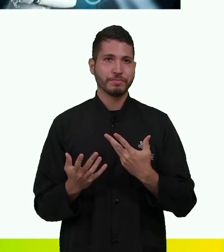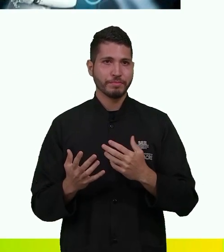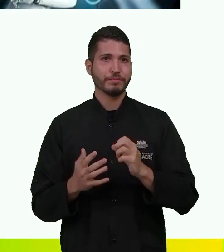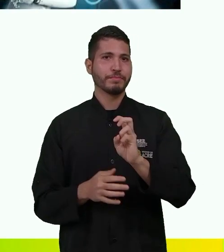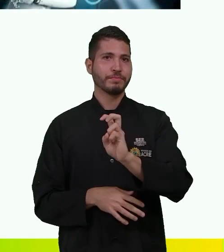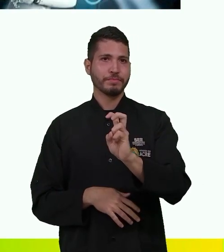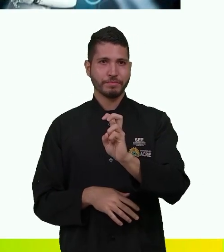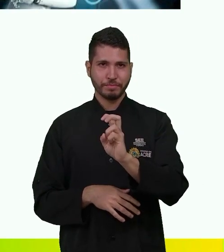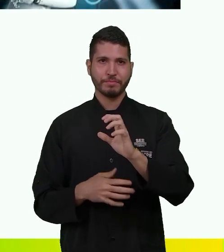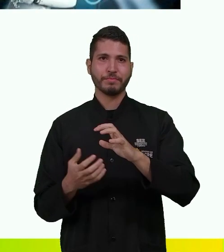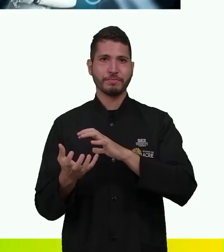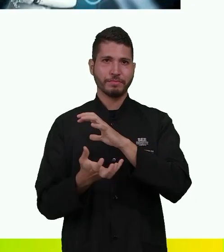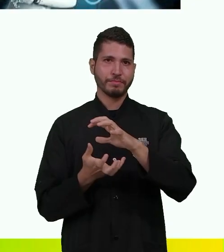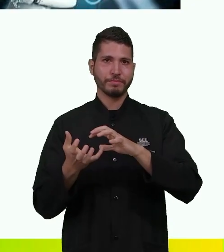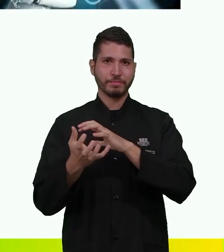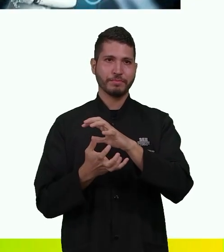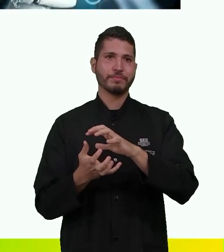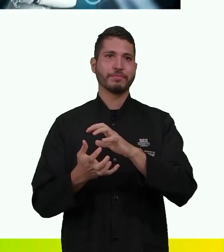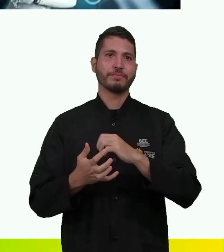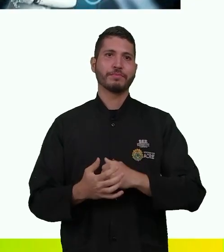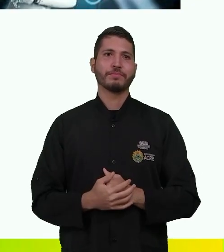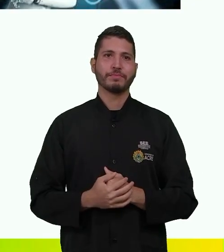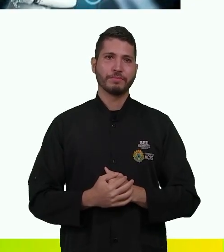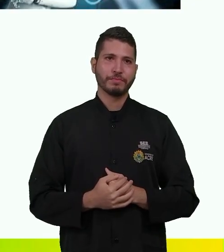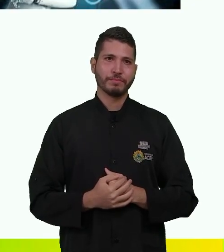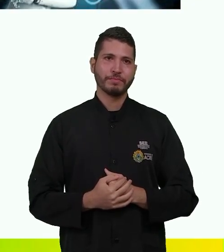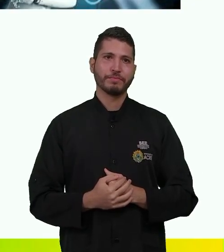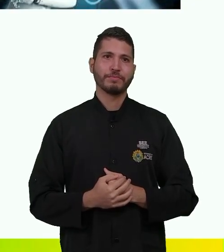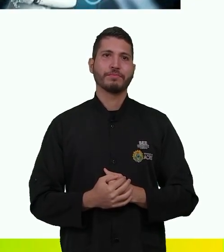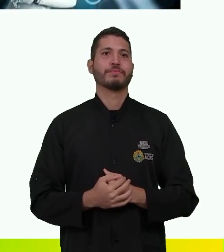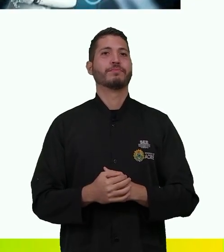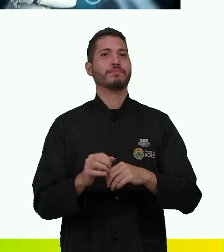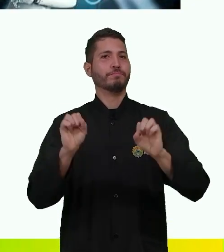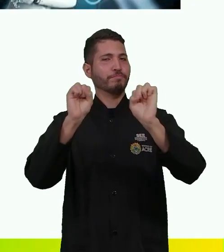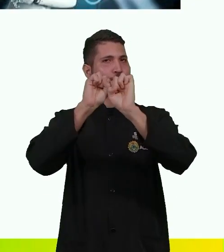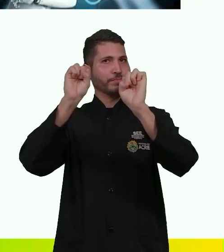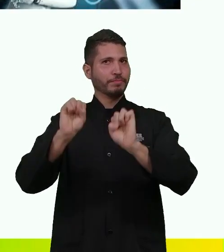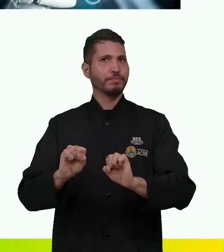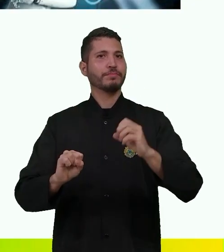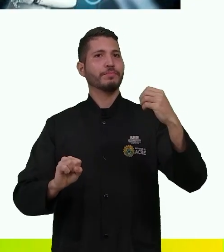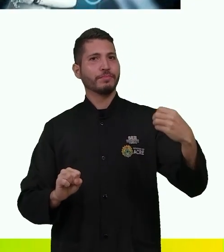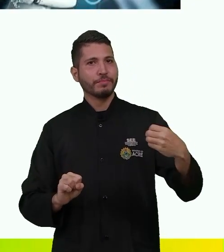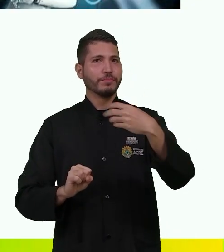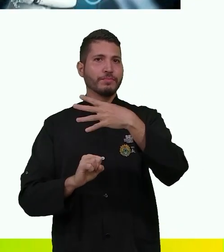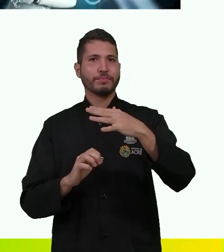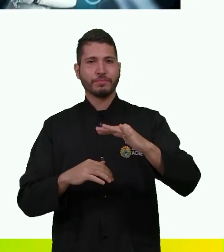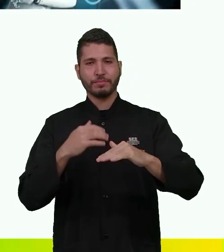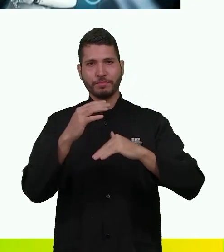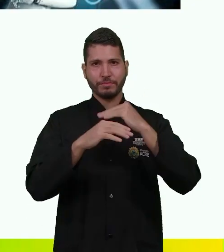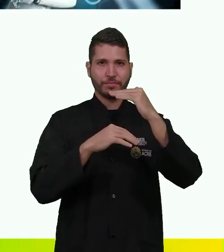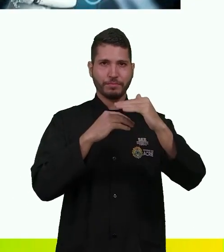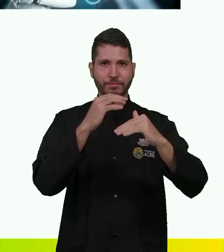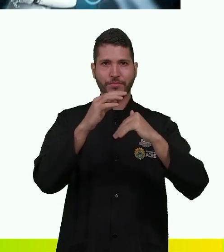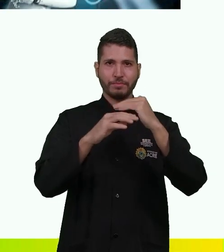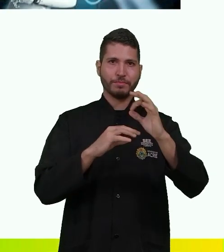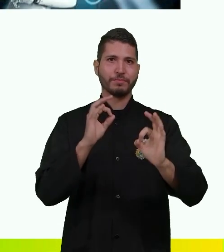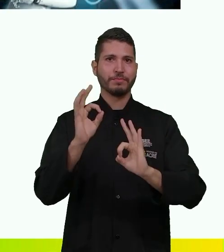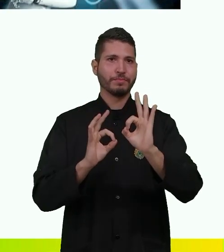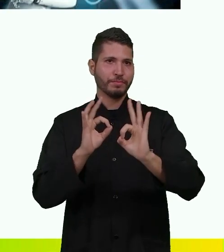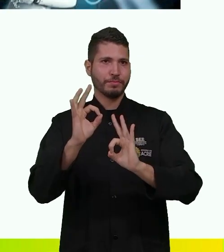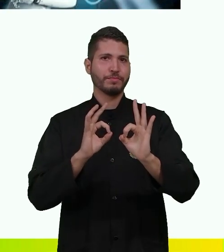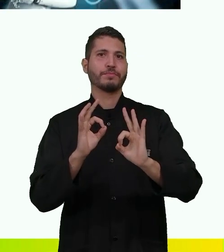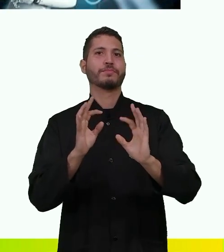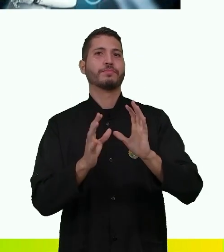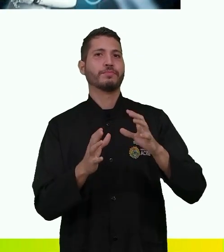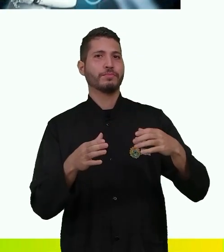revolução industrial, ou a Indústria 5.0, é um novo paradigma de desenvolvimento promovido pela Comissão